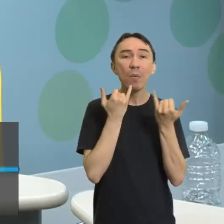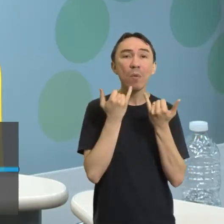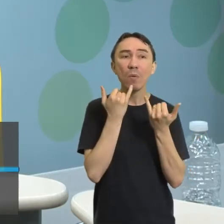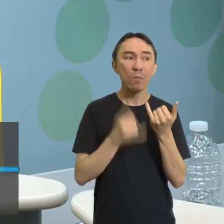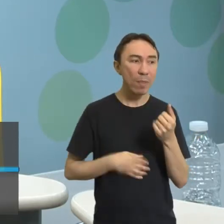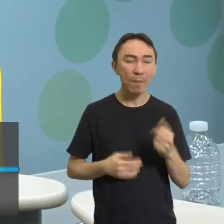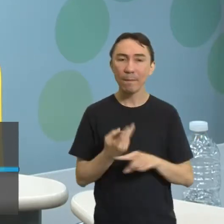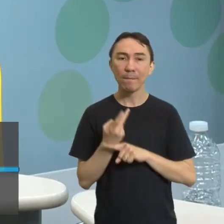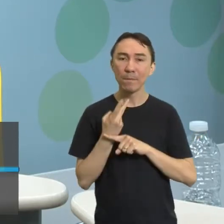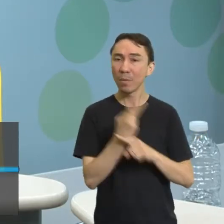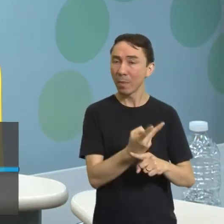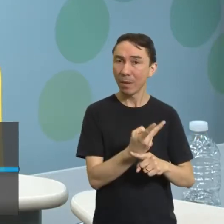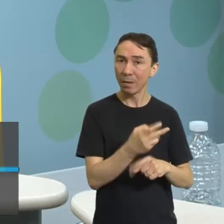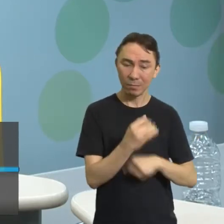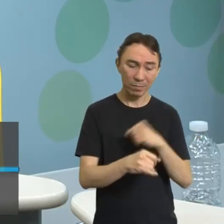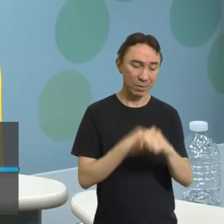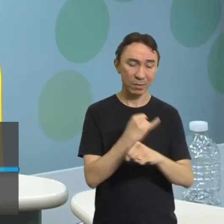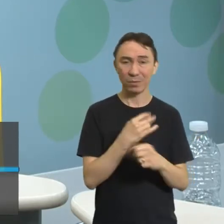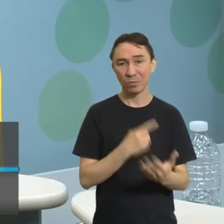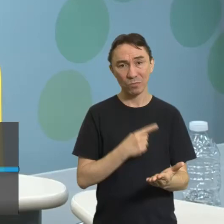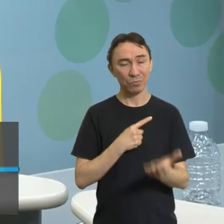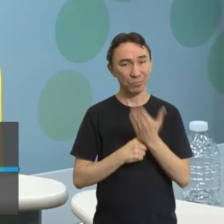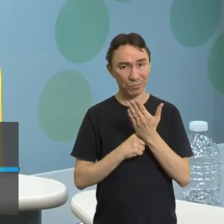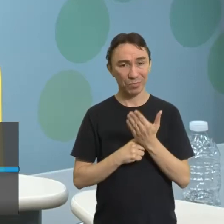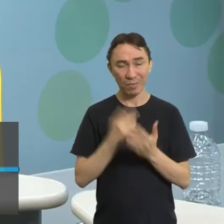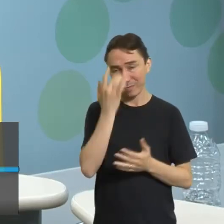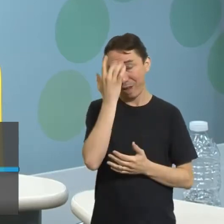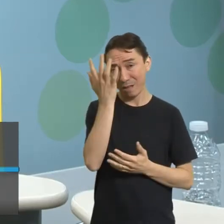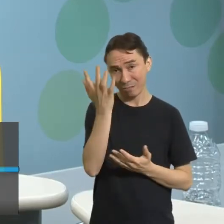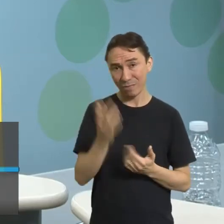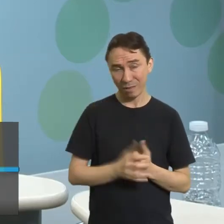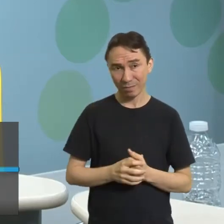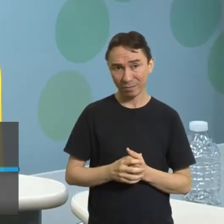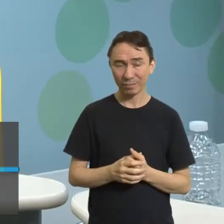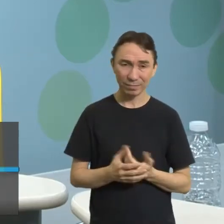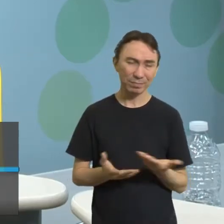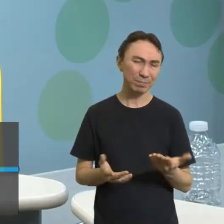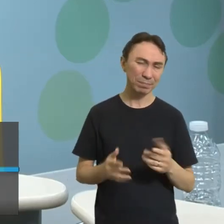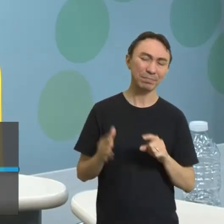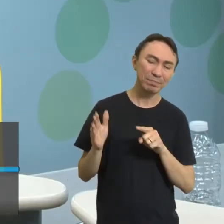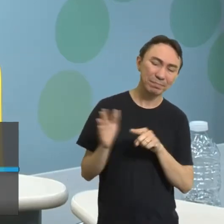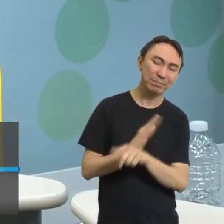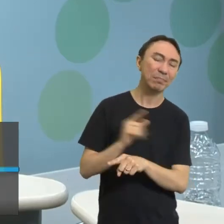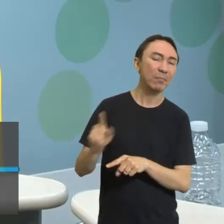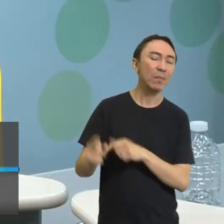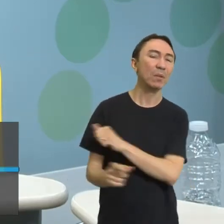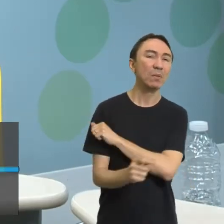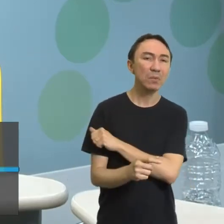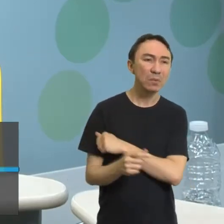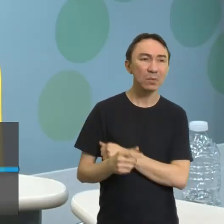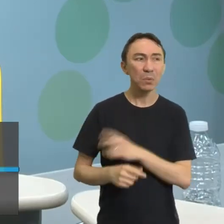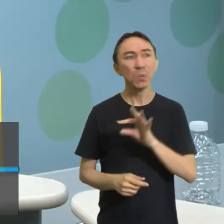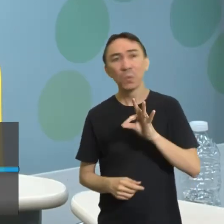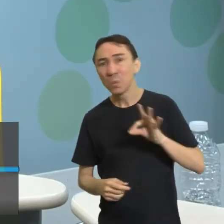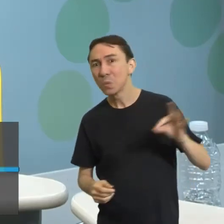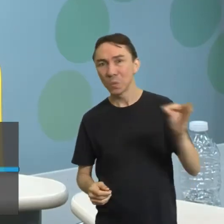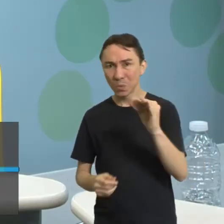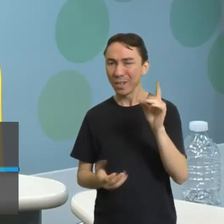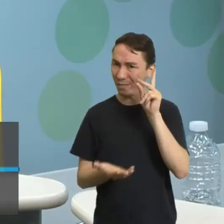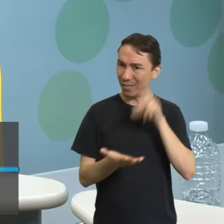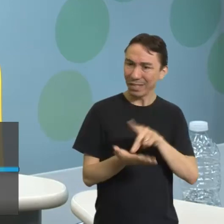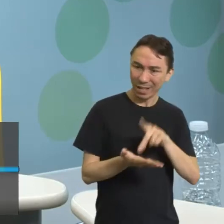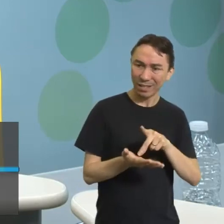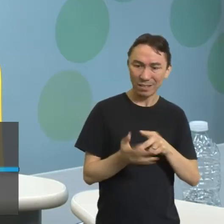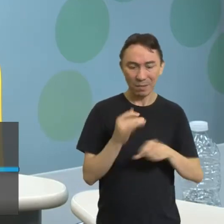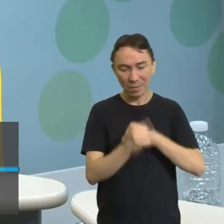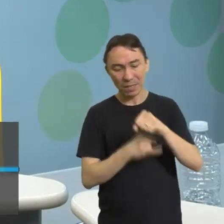é a gente colocar para os nossos estudantes: será que tudo que a gente vê é verdade? Ou será que são fake news?